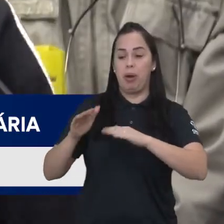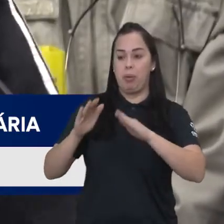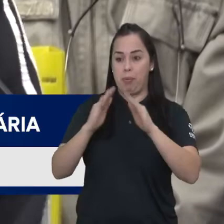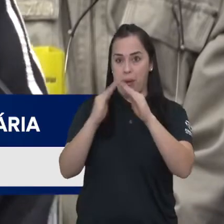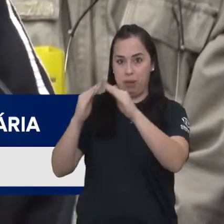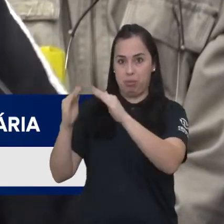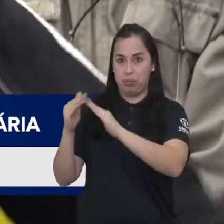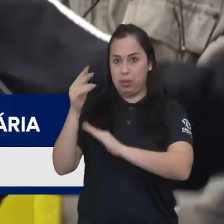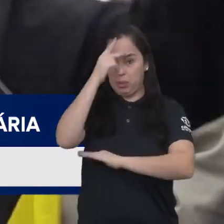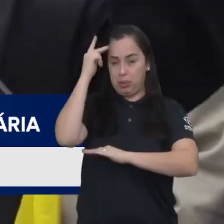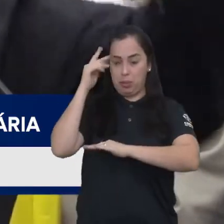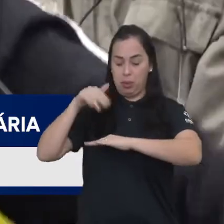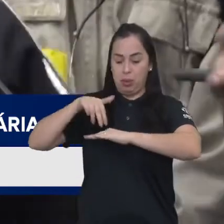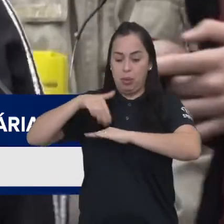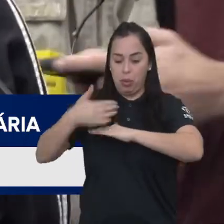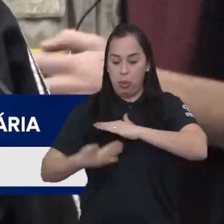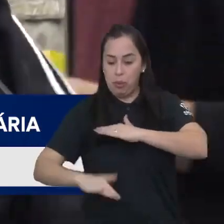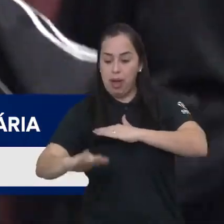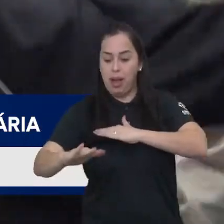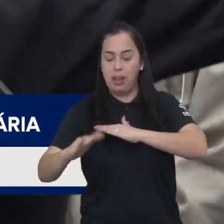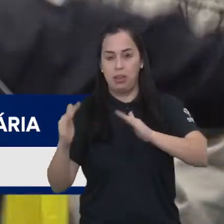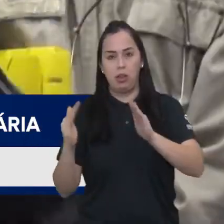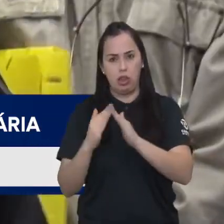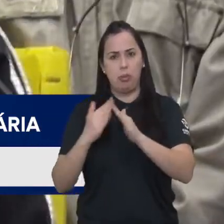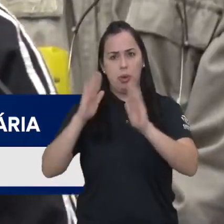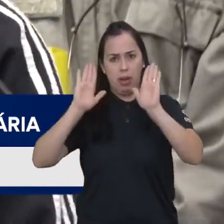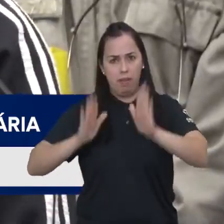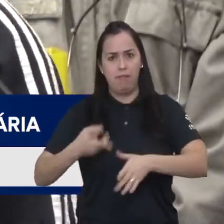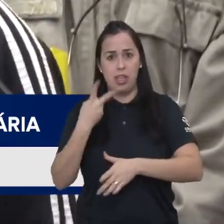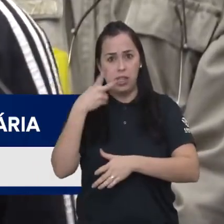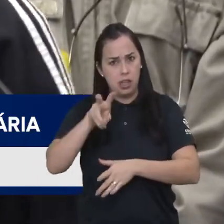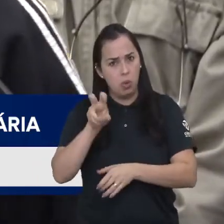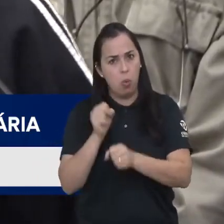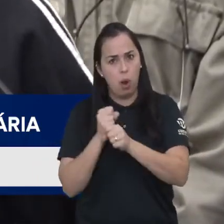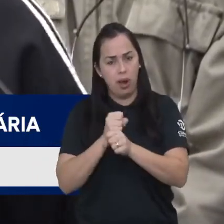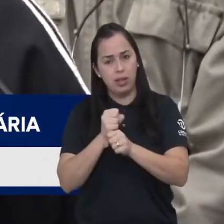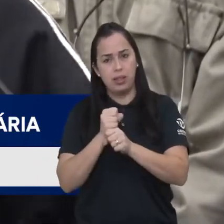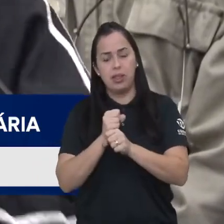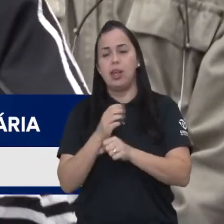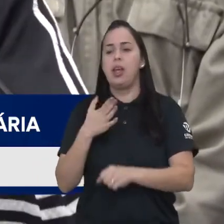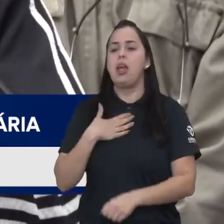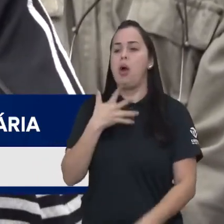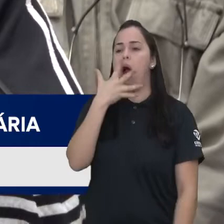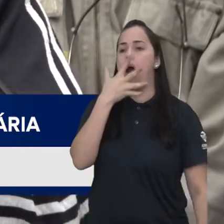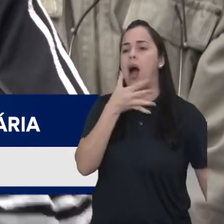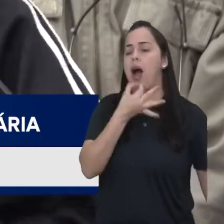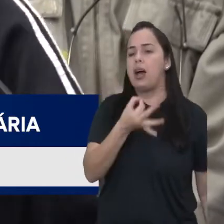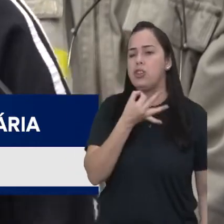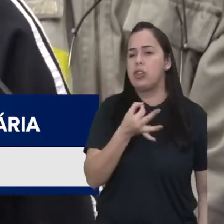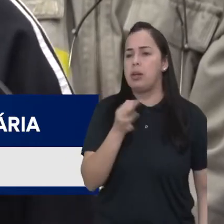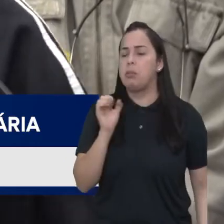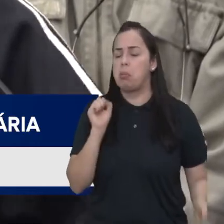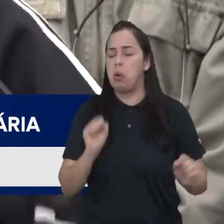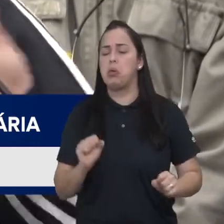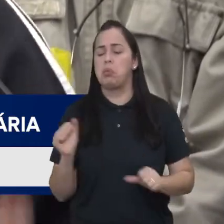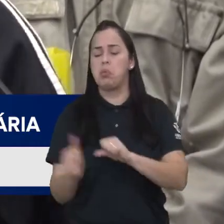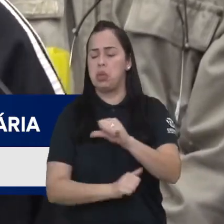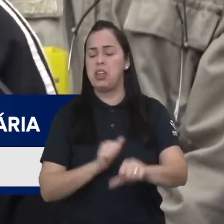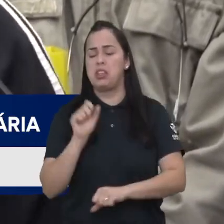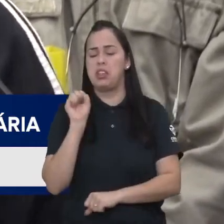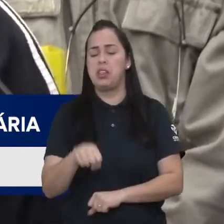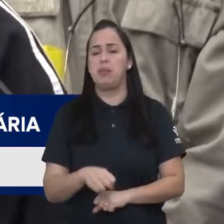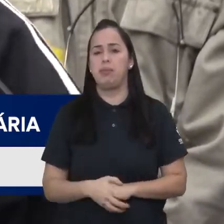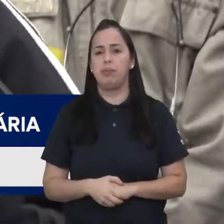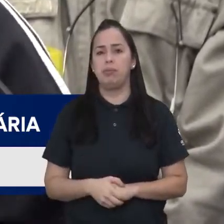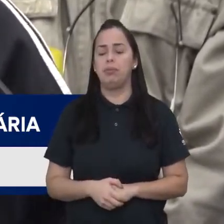né? Eilane, os demais aí presentes, o Zinho que estava aqui agora. E eu acho que dá para fazer sim. Eu acho que dá para reverter